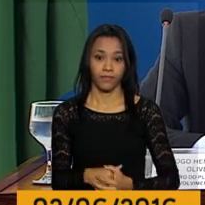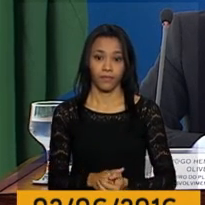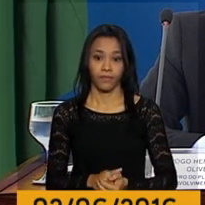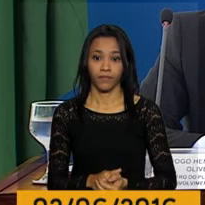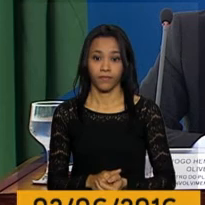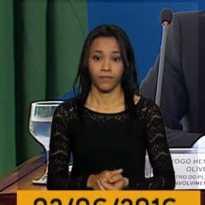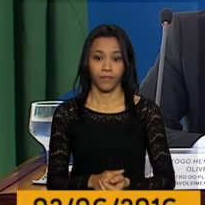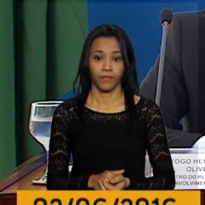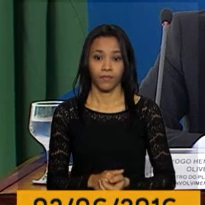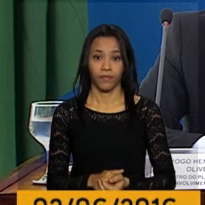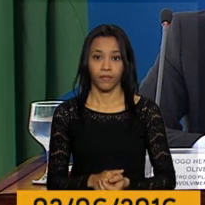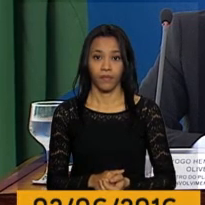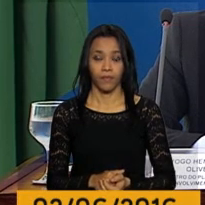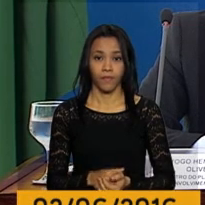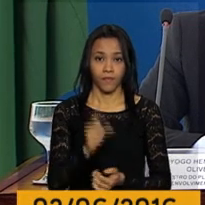da...